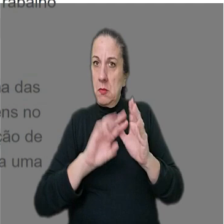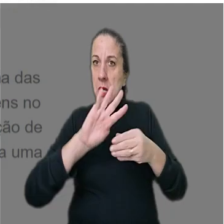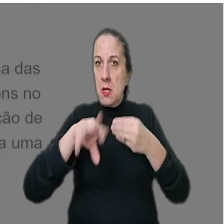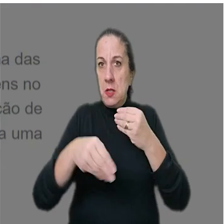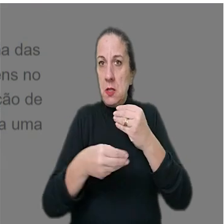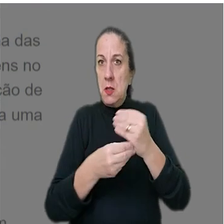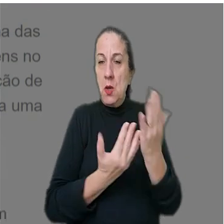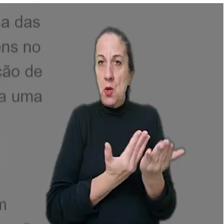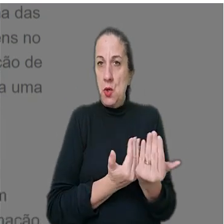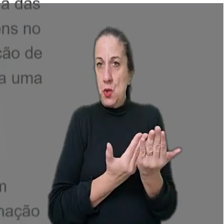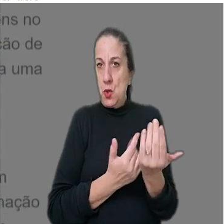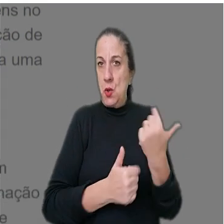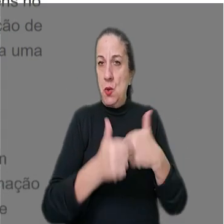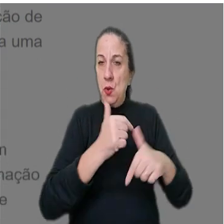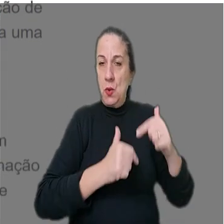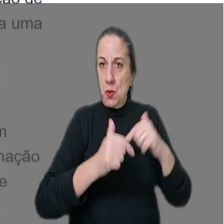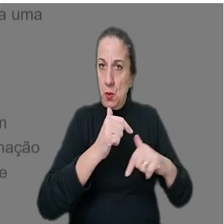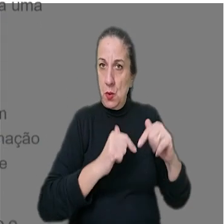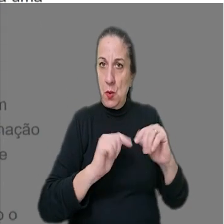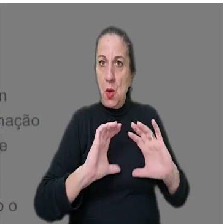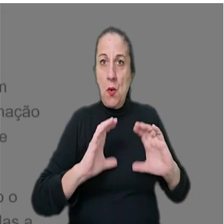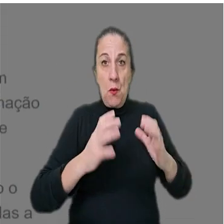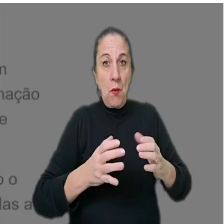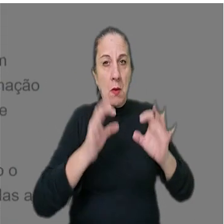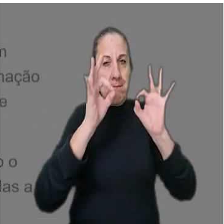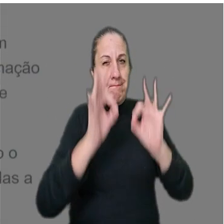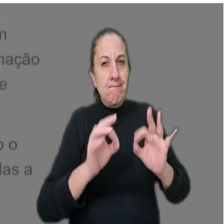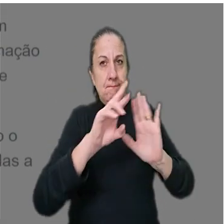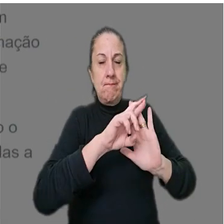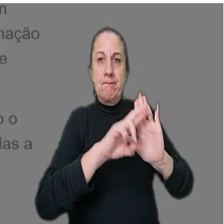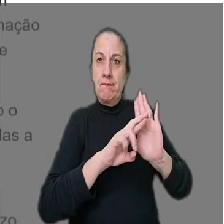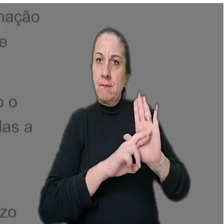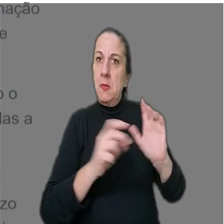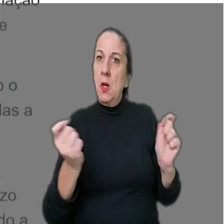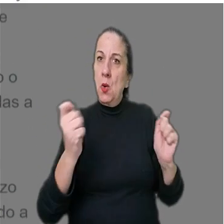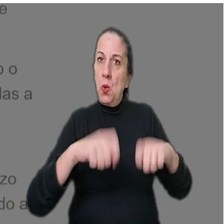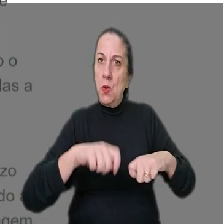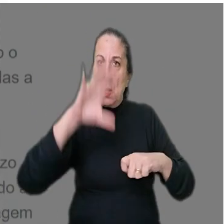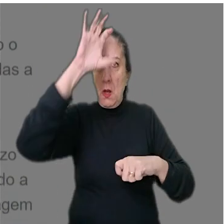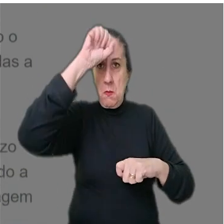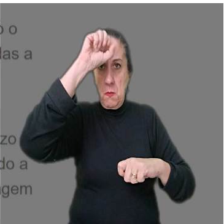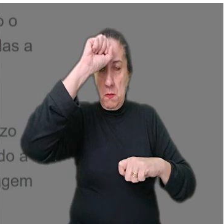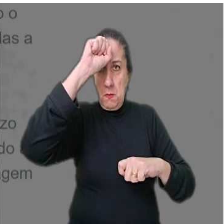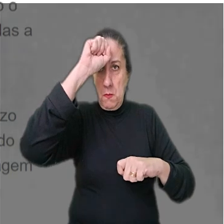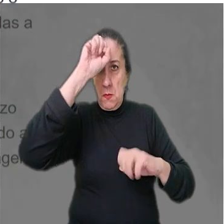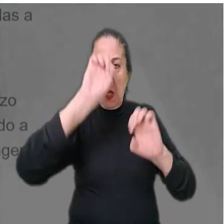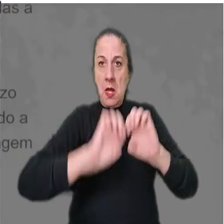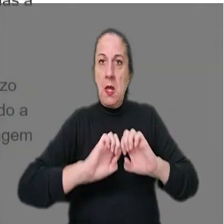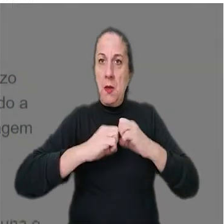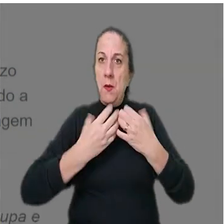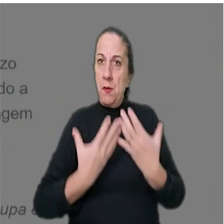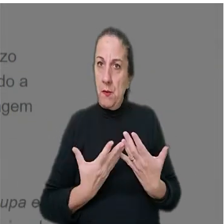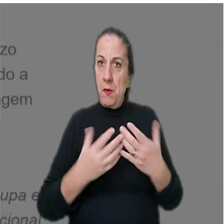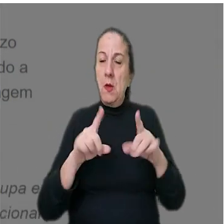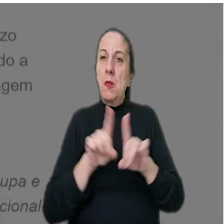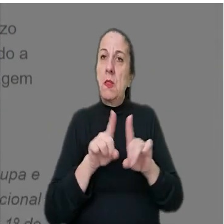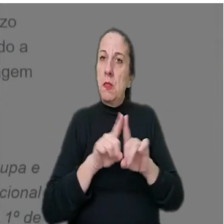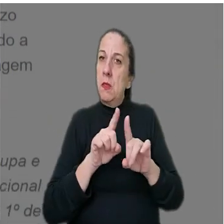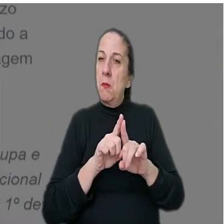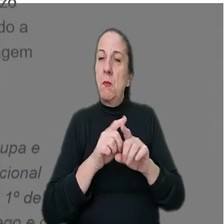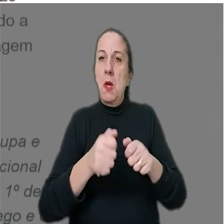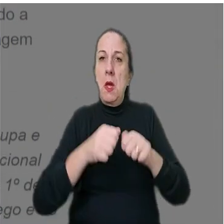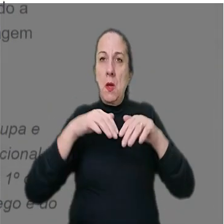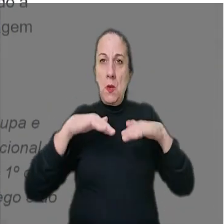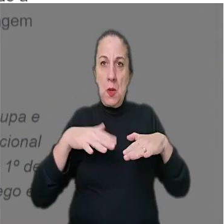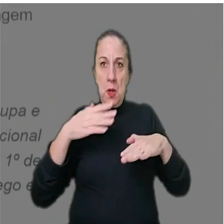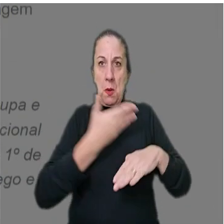a inserção de jovens no mercado de trabalho de forma regular, na condição de aprendizes. O evento vai contar ainda com